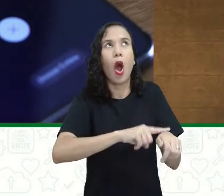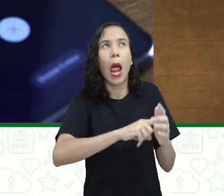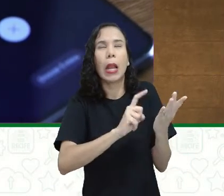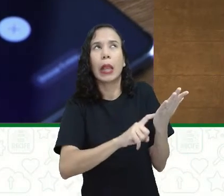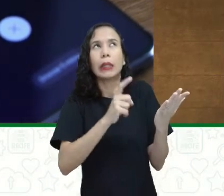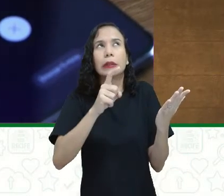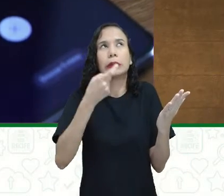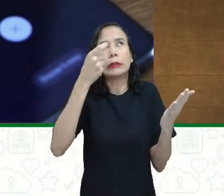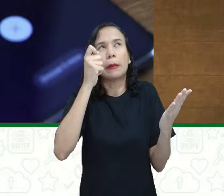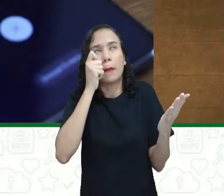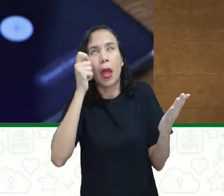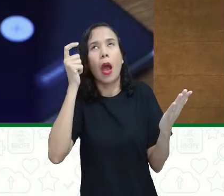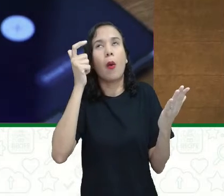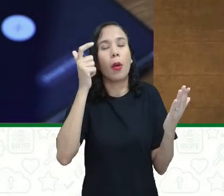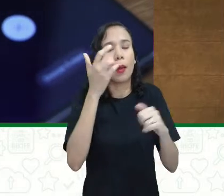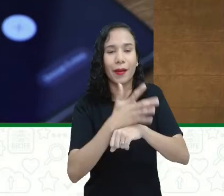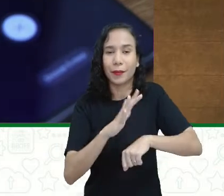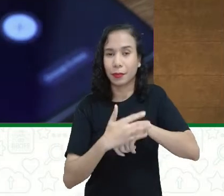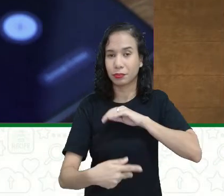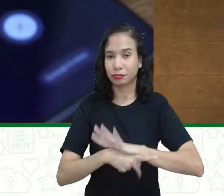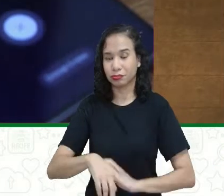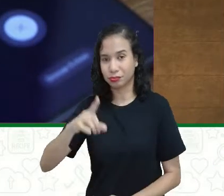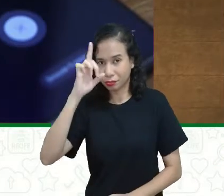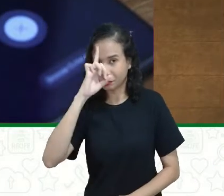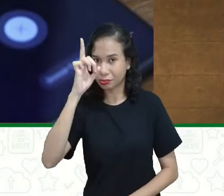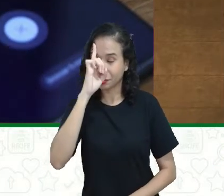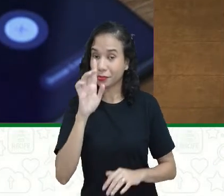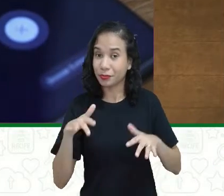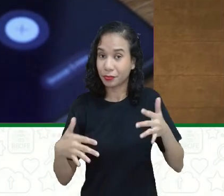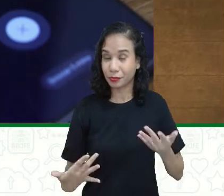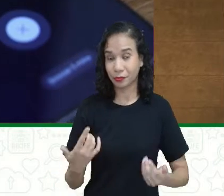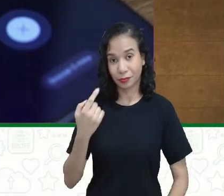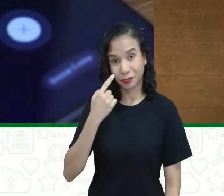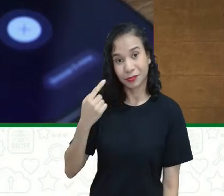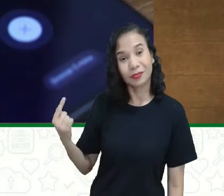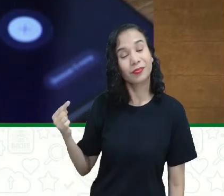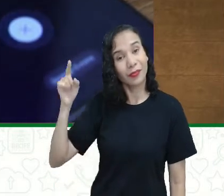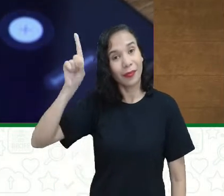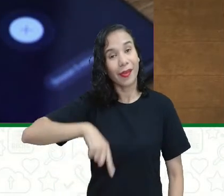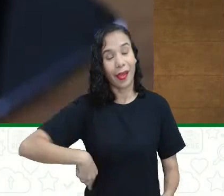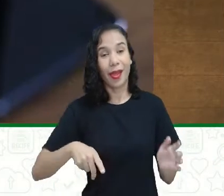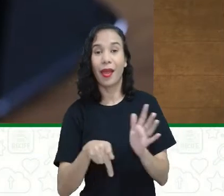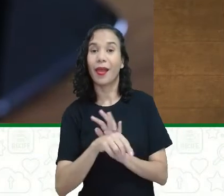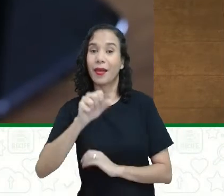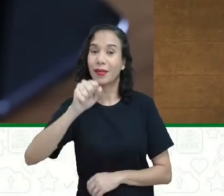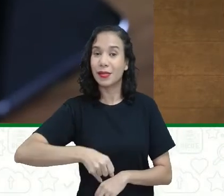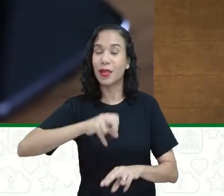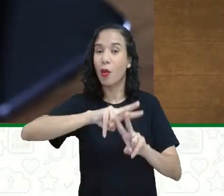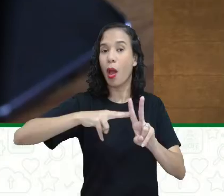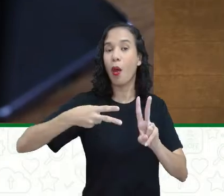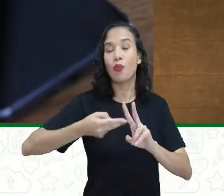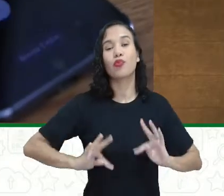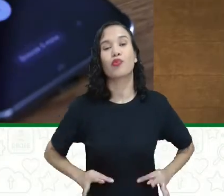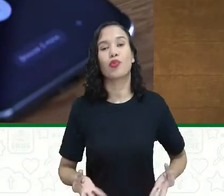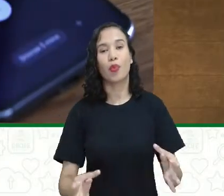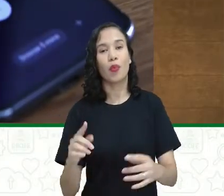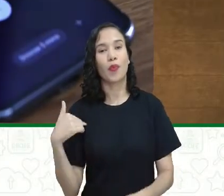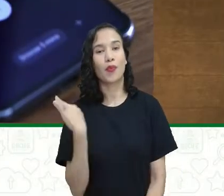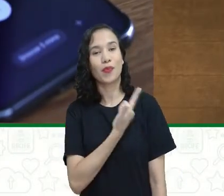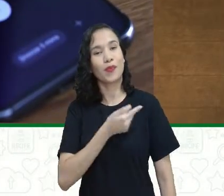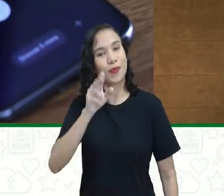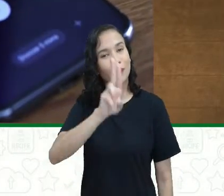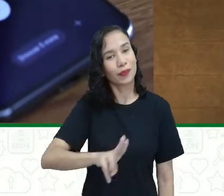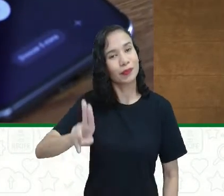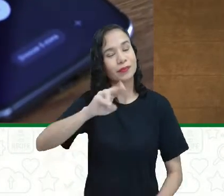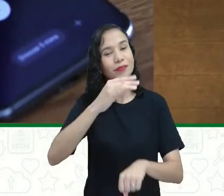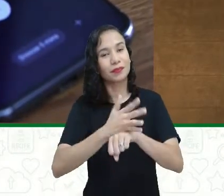acordar pela manhã e seguir a rotina de vocês? Então, esse é um recurso tecnológico que a gente utiliza no dia a